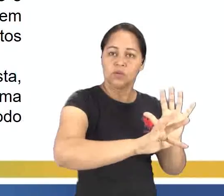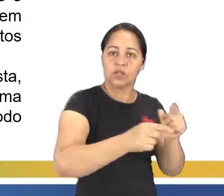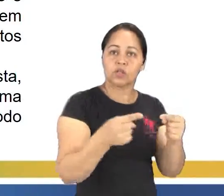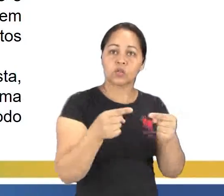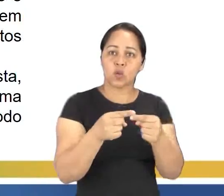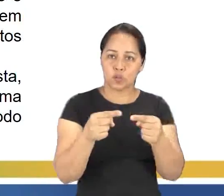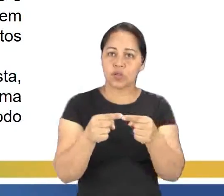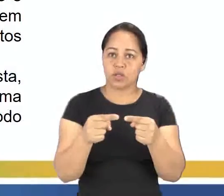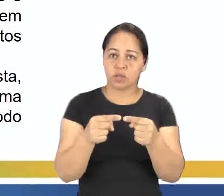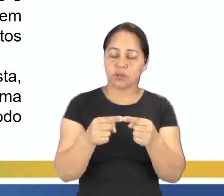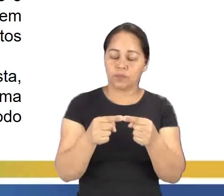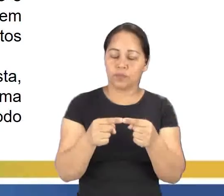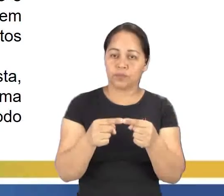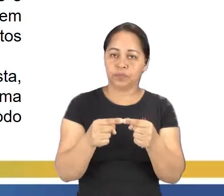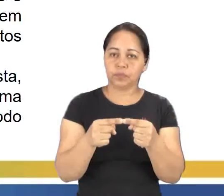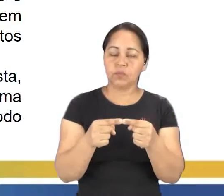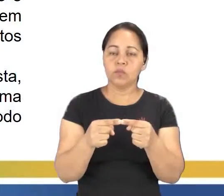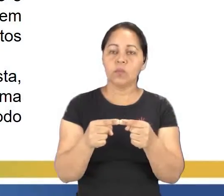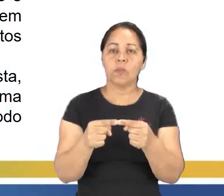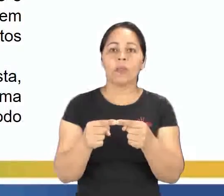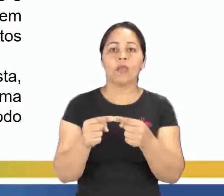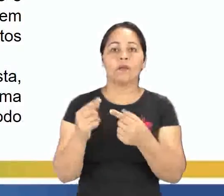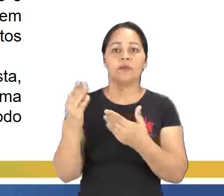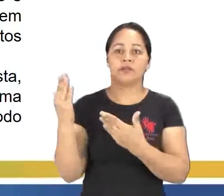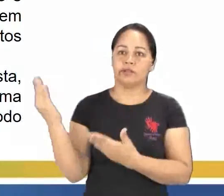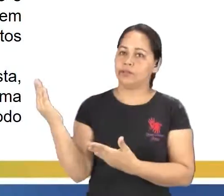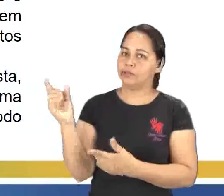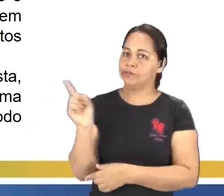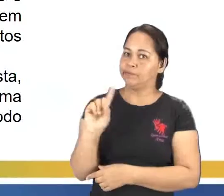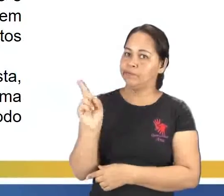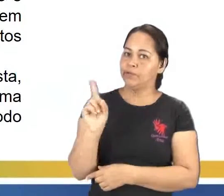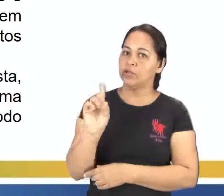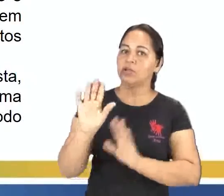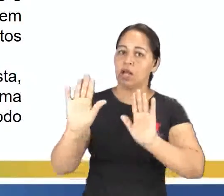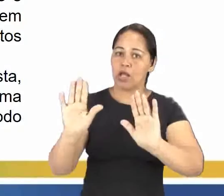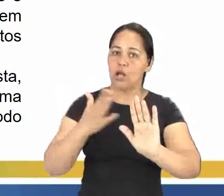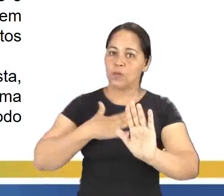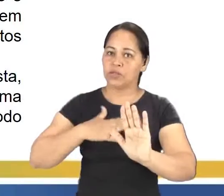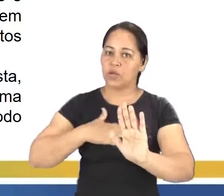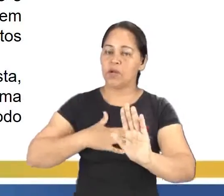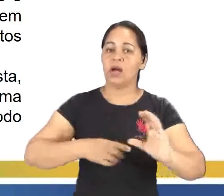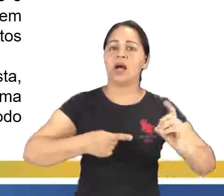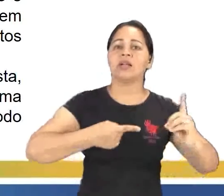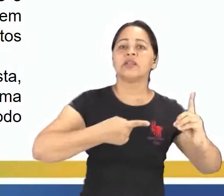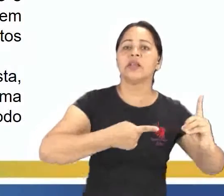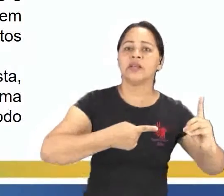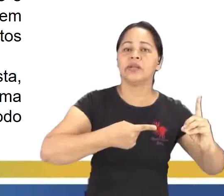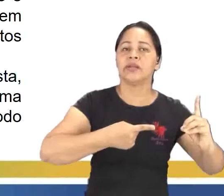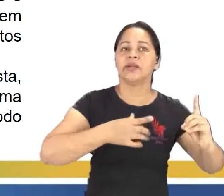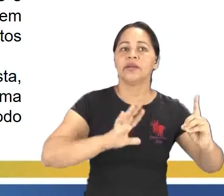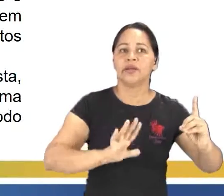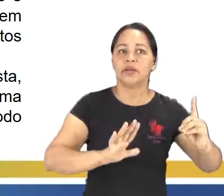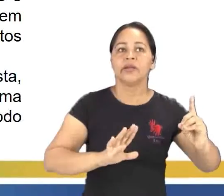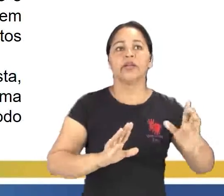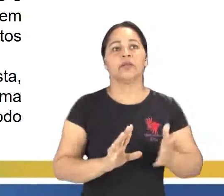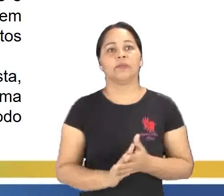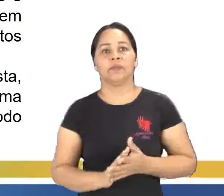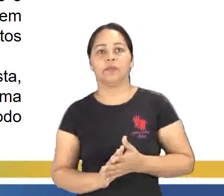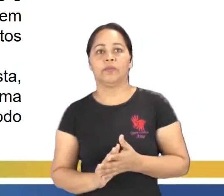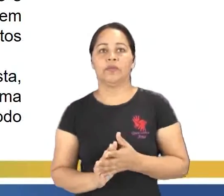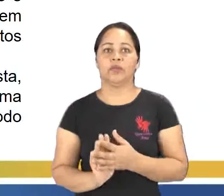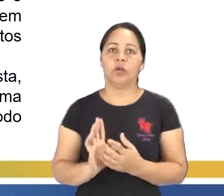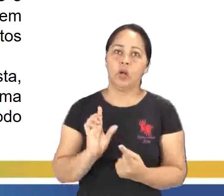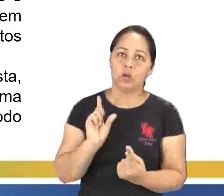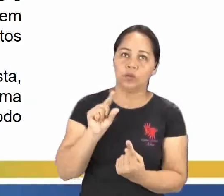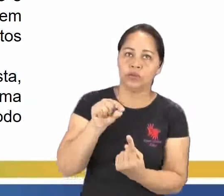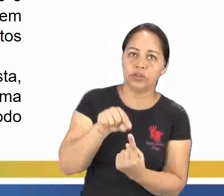Então, essa daqui não está legal. A letra D. Em razão de sua objetividade